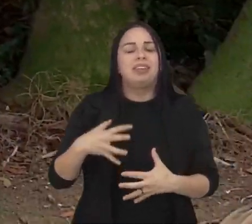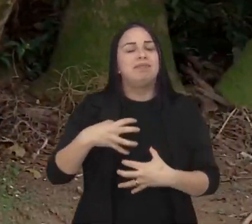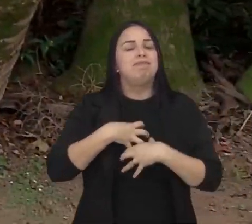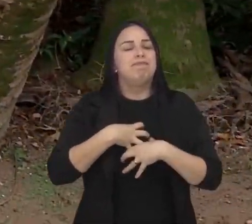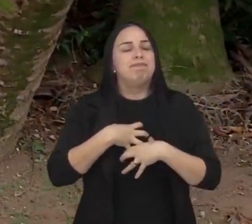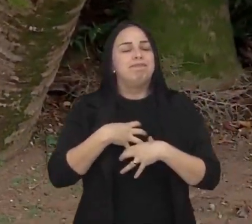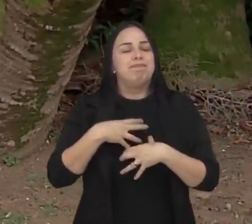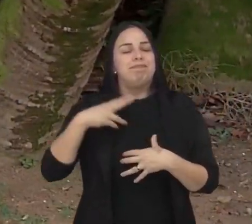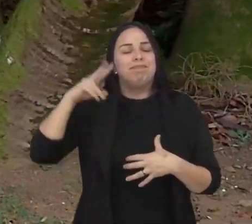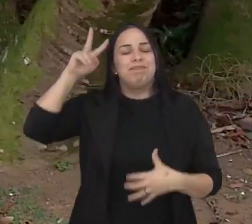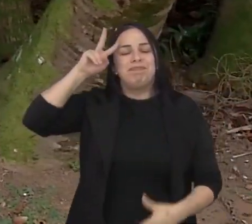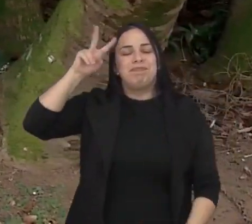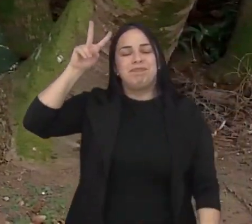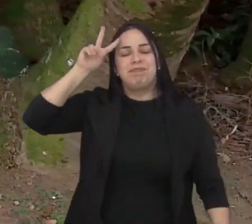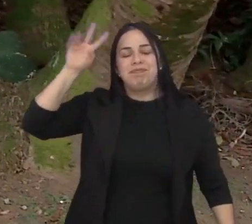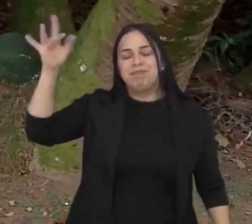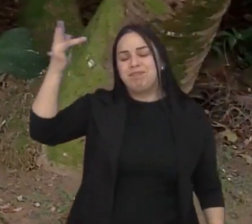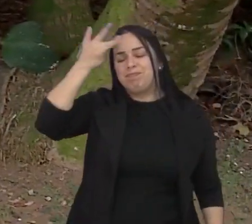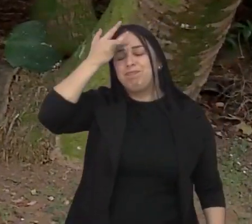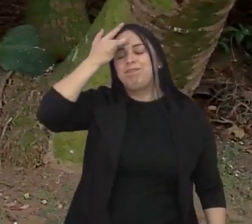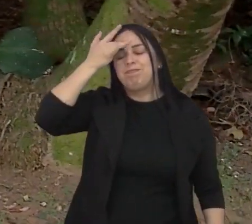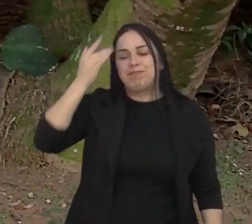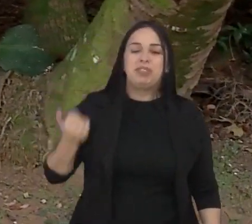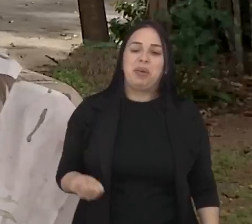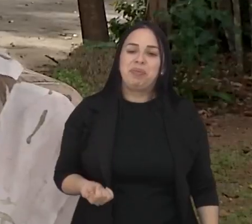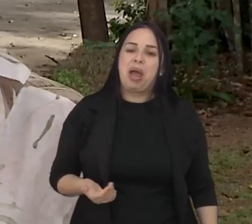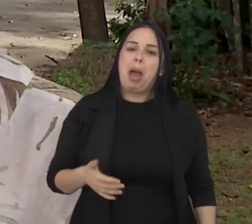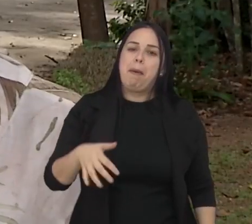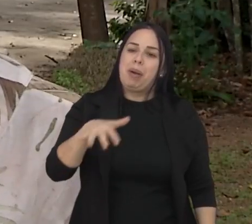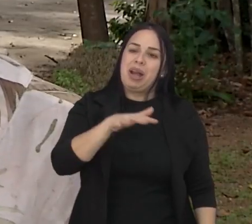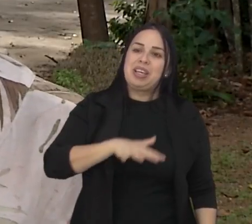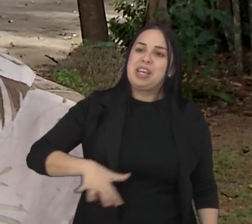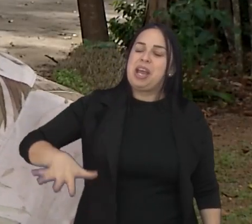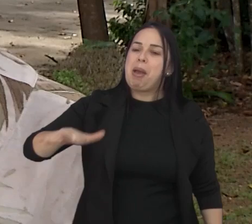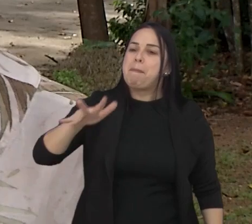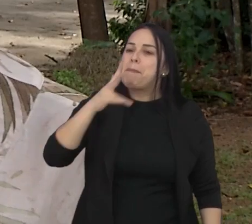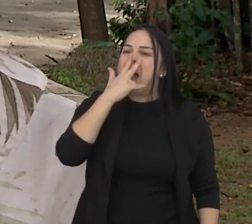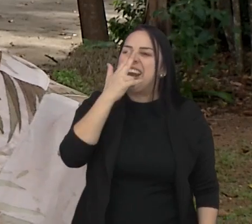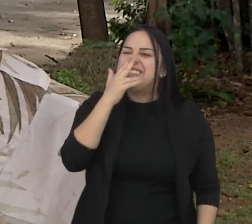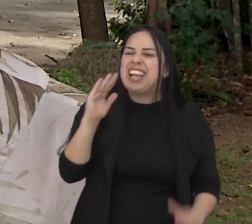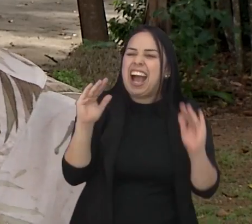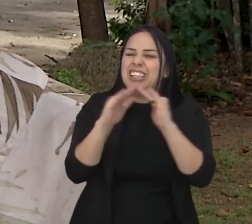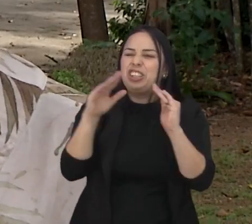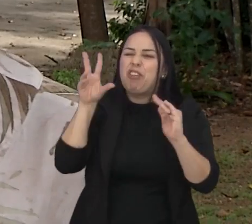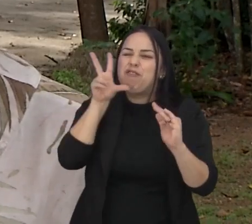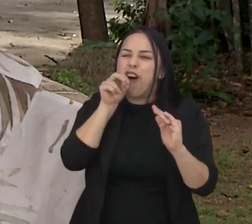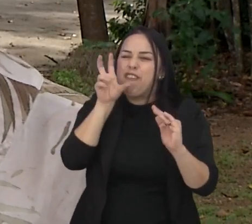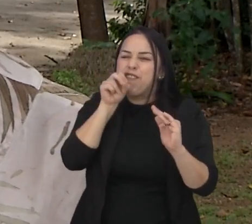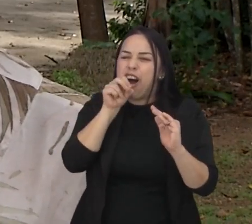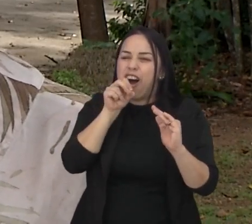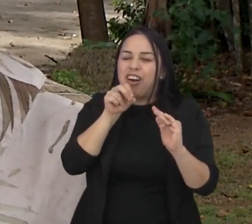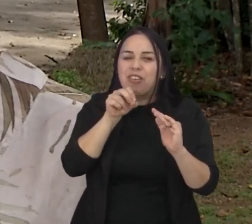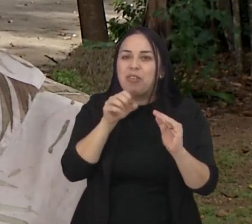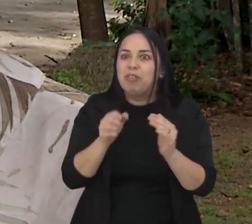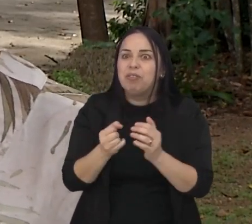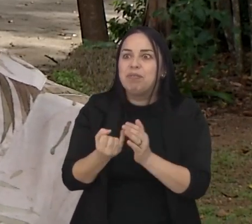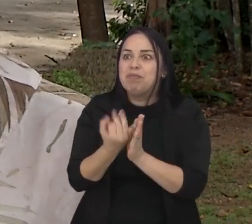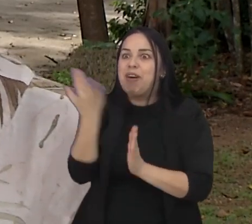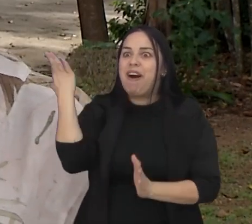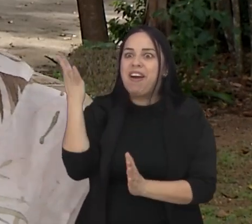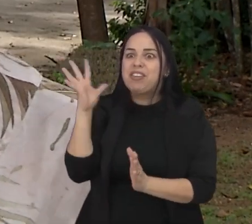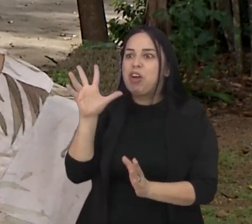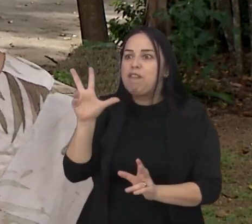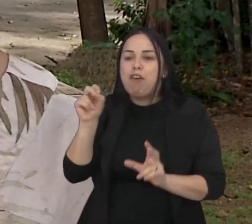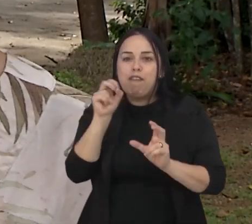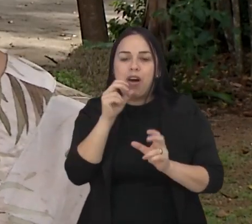espaço presente entre as memórias de infância. Parecia que isso aqui era uma grande casa de vó, sabe? Com vários avós